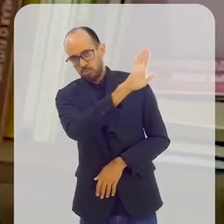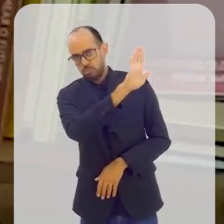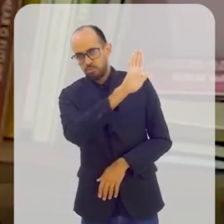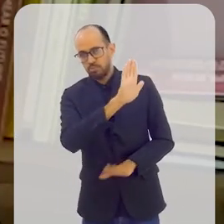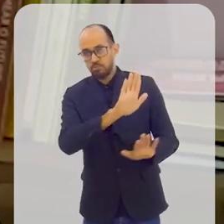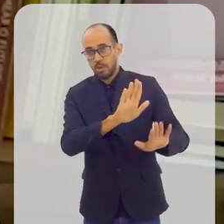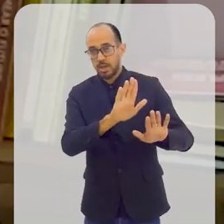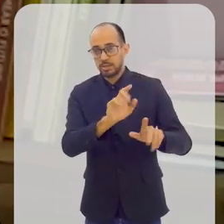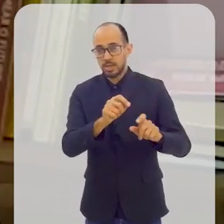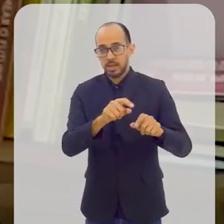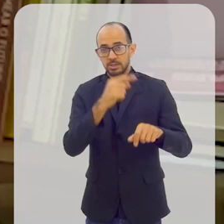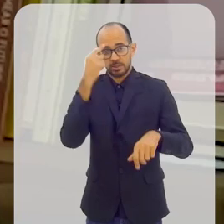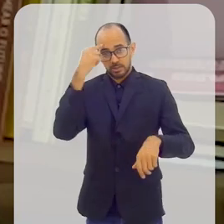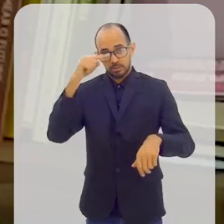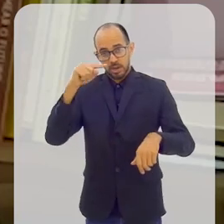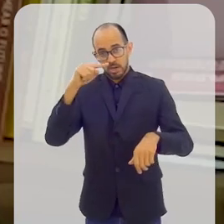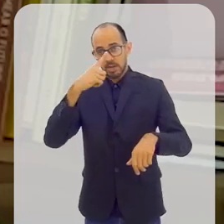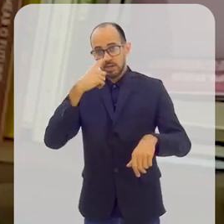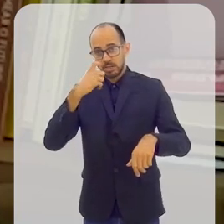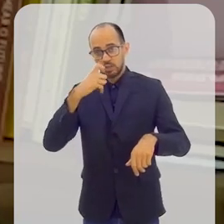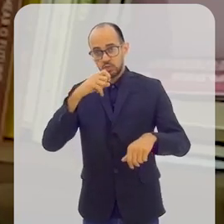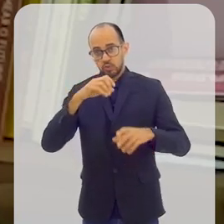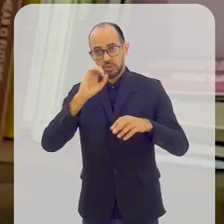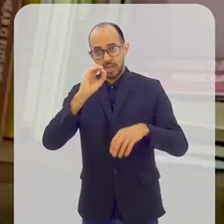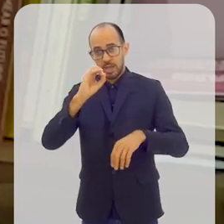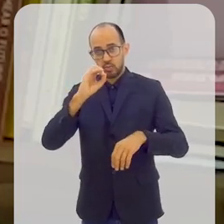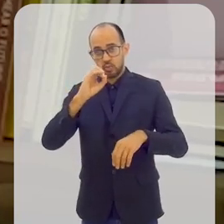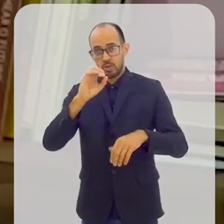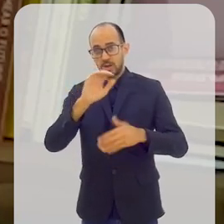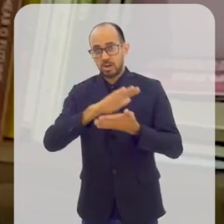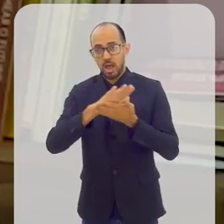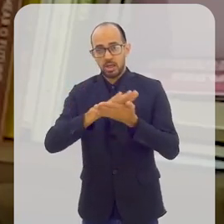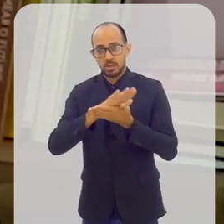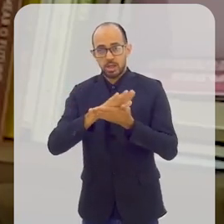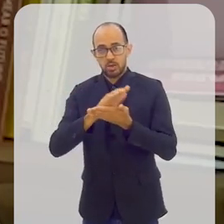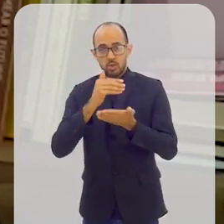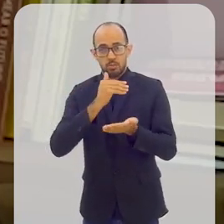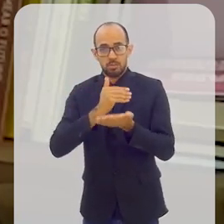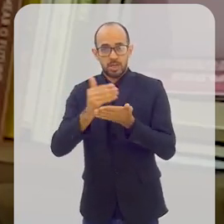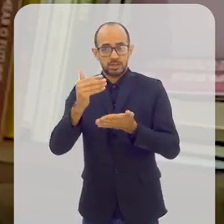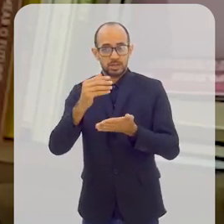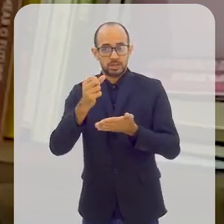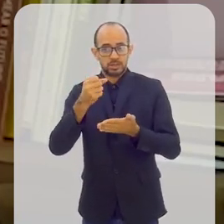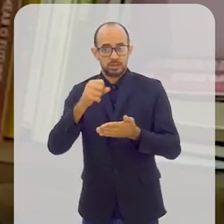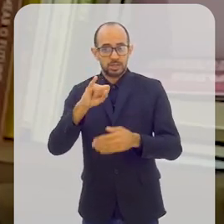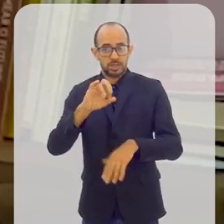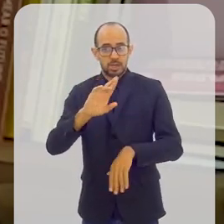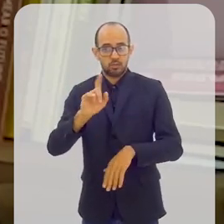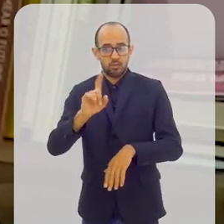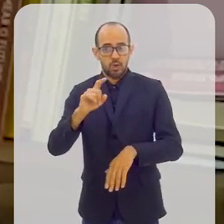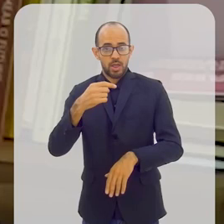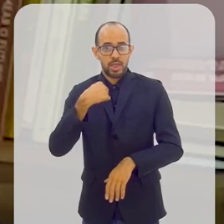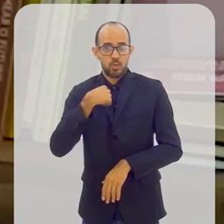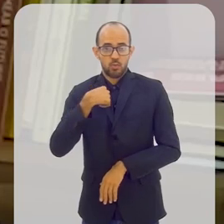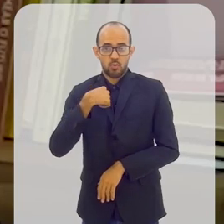Lixo Zero, na verdade, fez todo mundo refletir que nada começa se não for